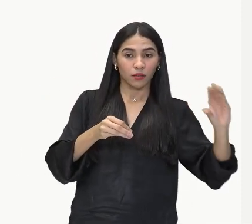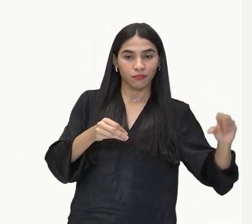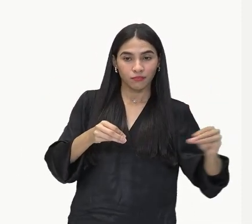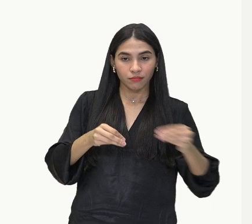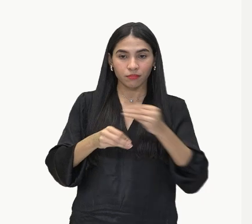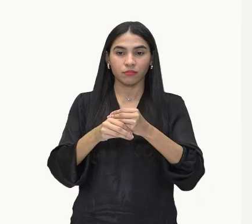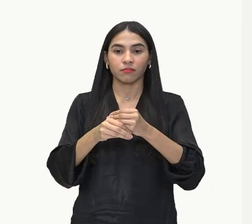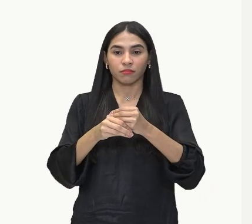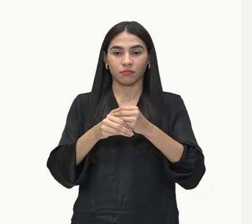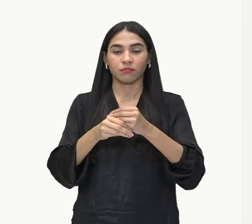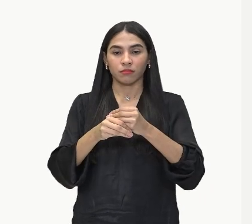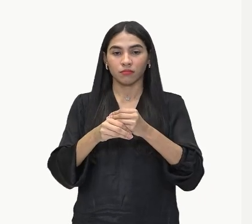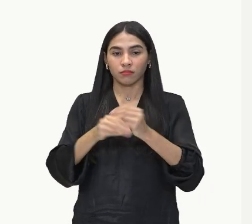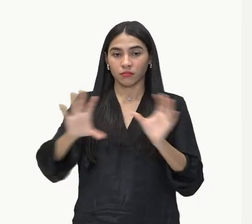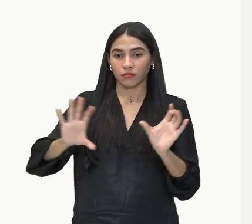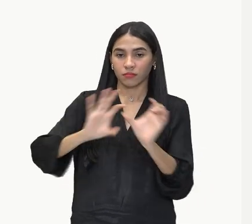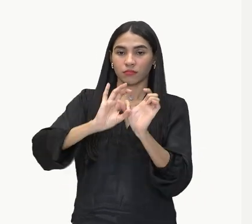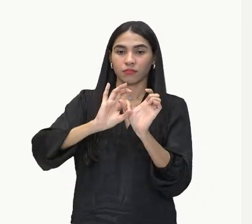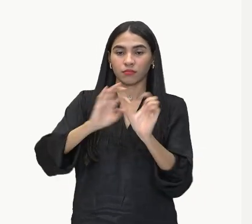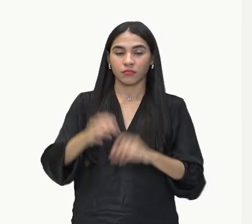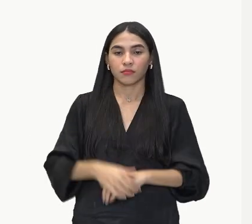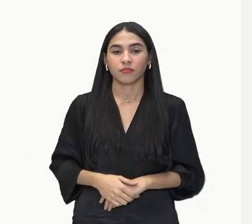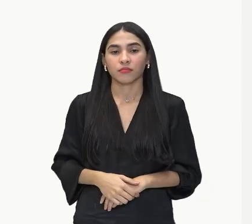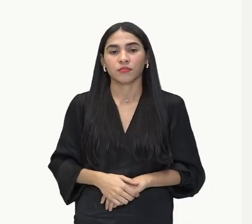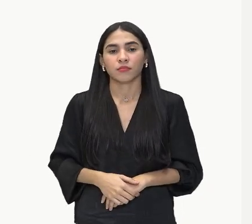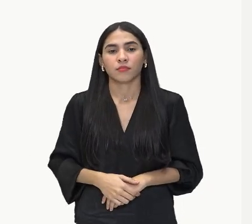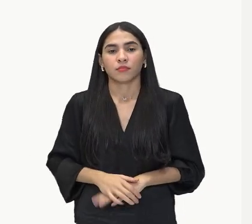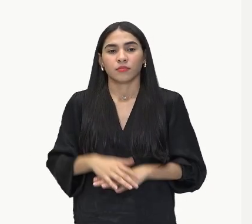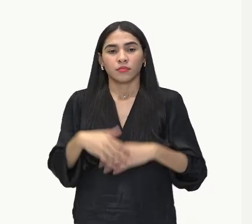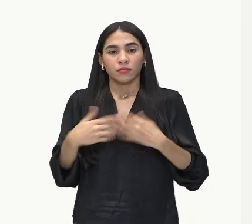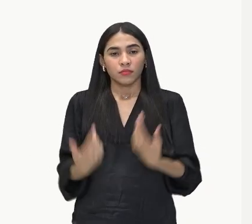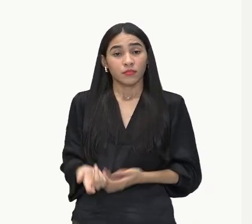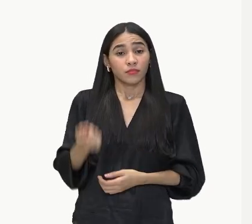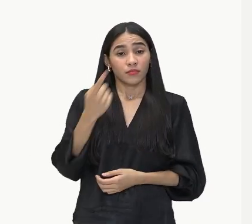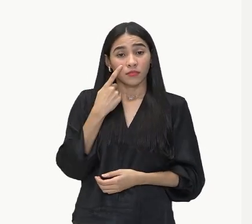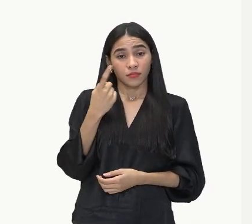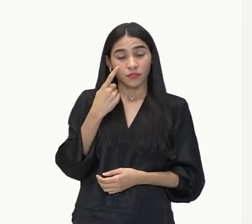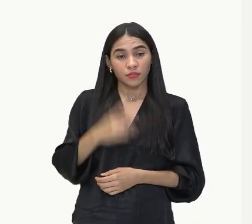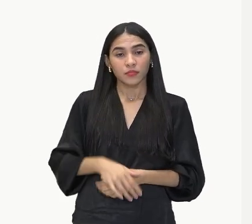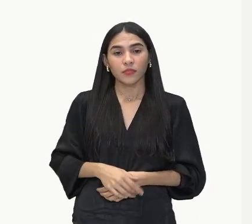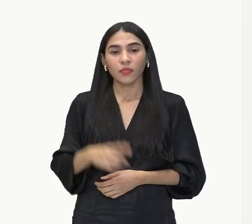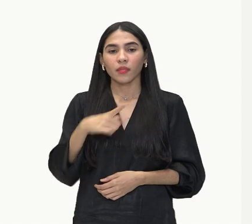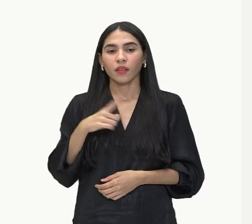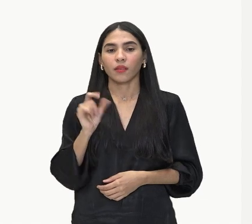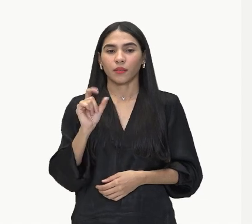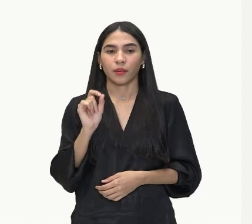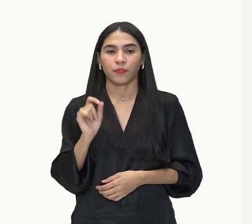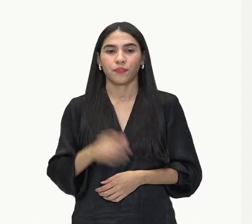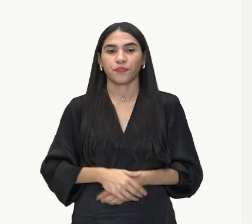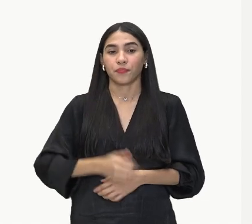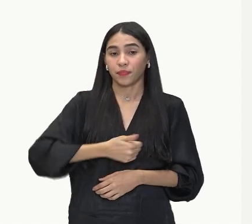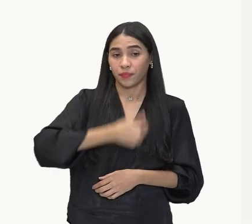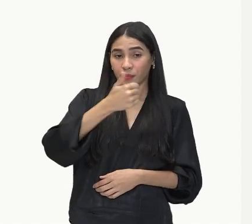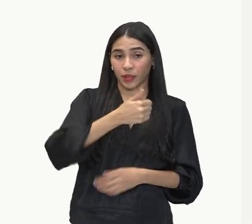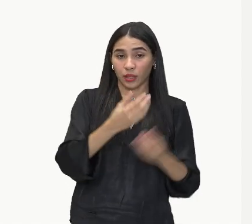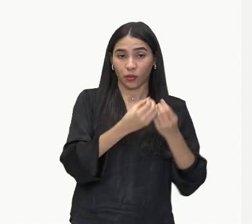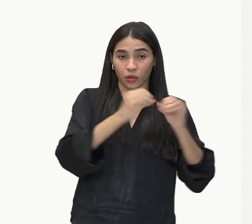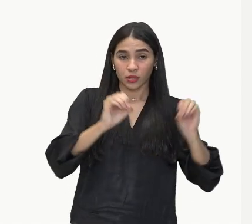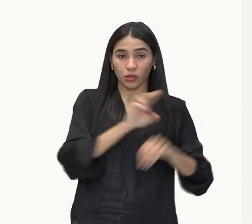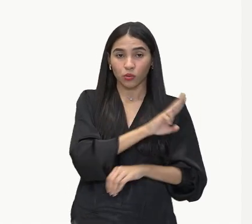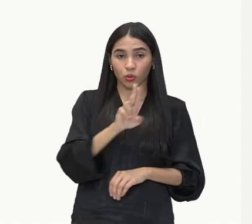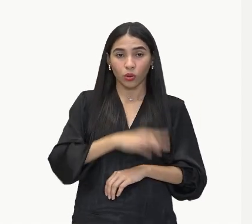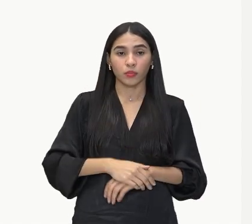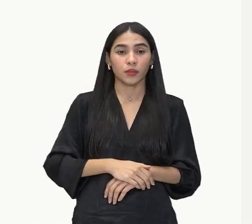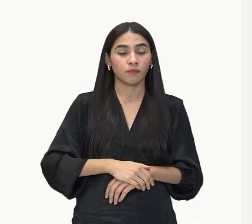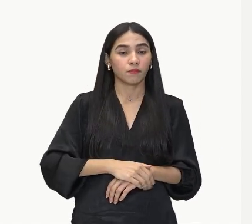da primeira oração, ok? Então, observem, gente, que nós temos aqui a primeira oração que nós vamos chamar de